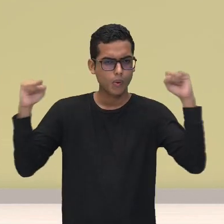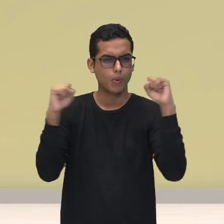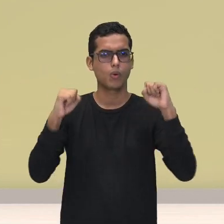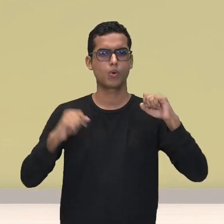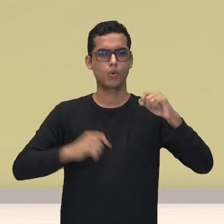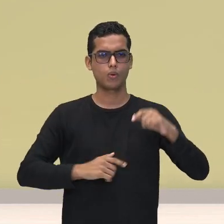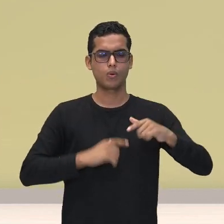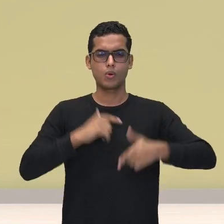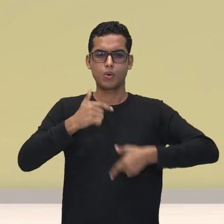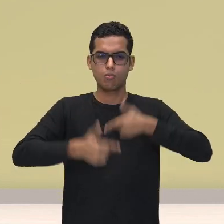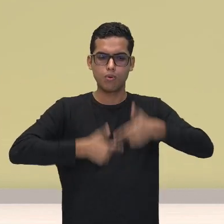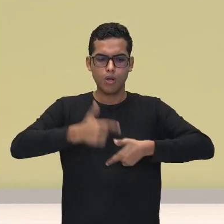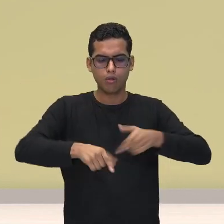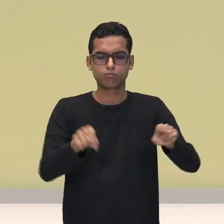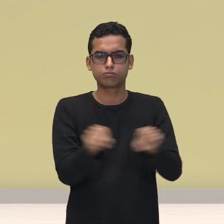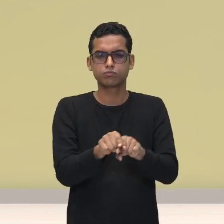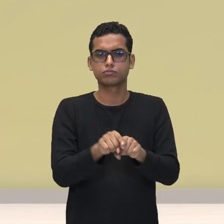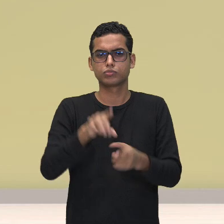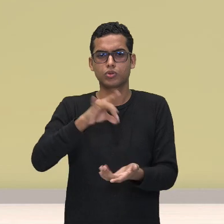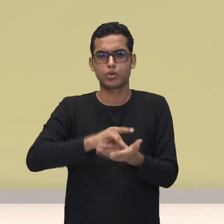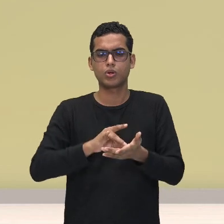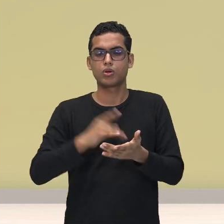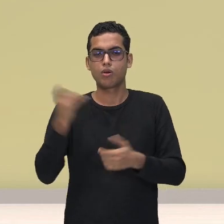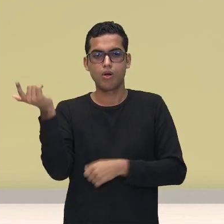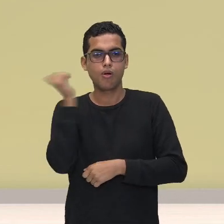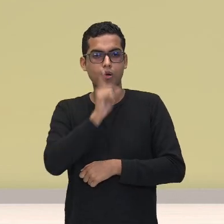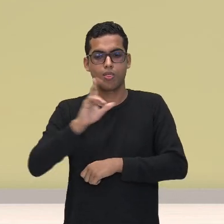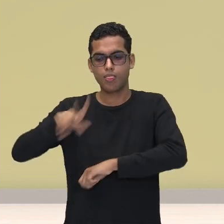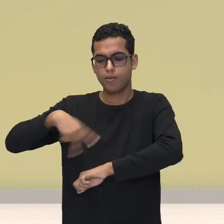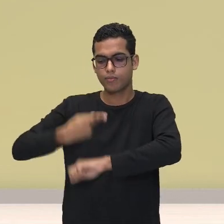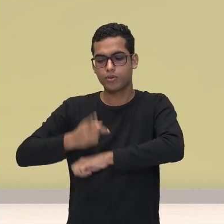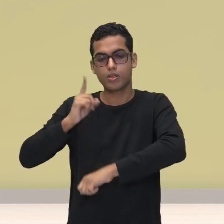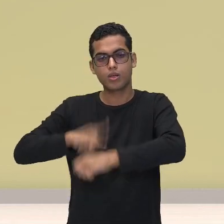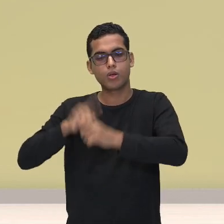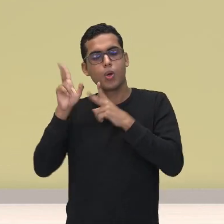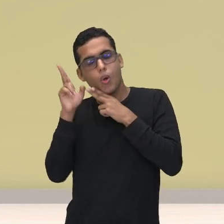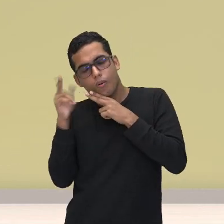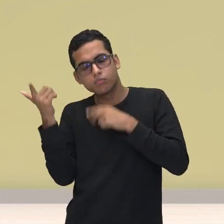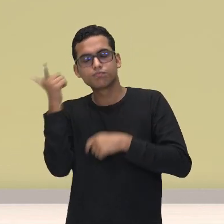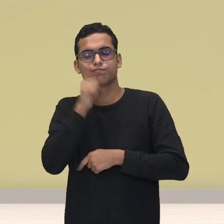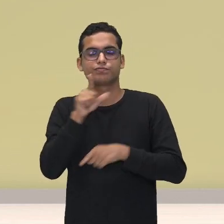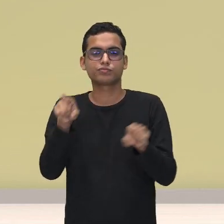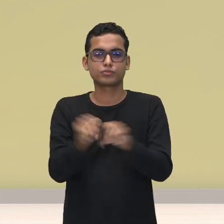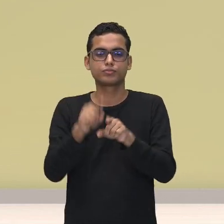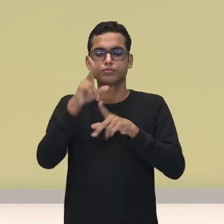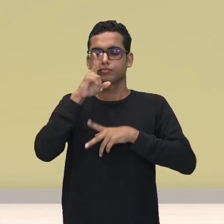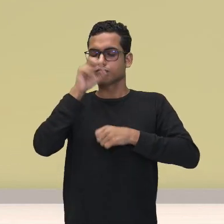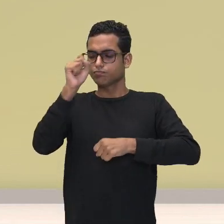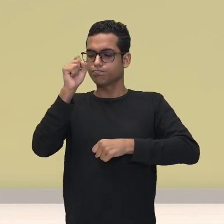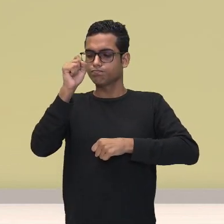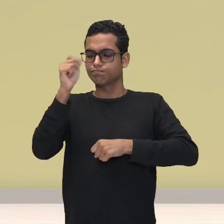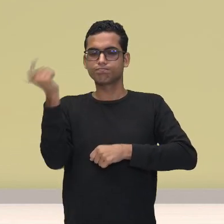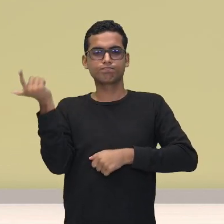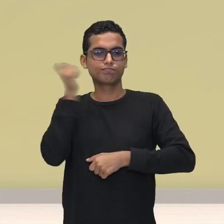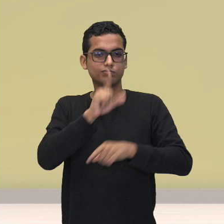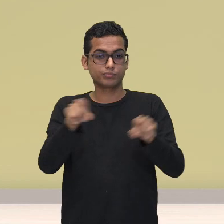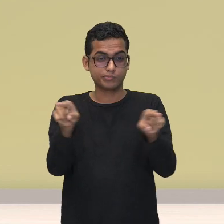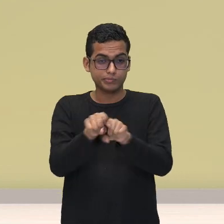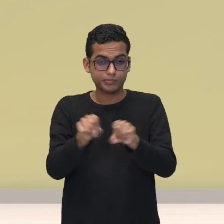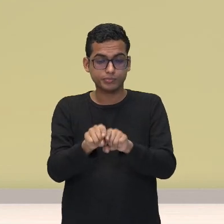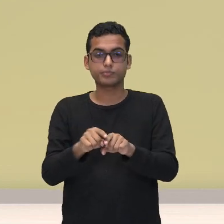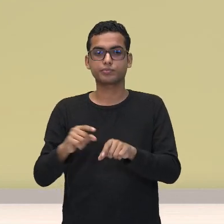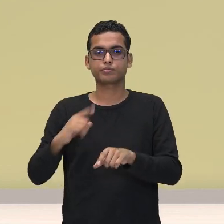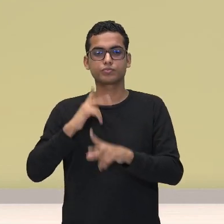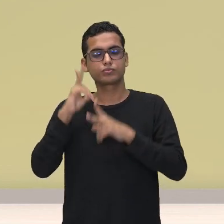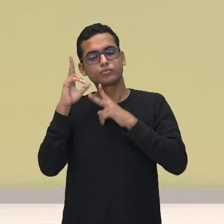vai recuperar-se, né? Vai recuperar as forças. E também o sono ele vai regenerar ali,